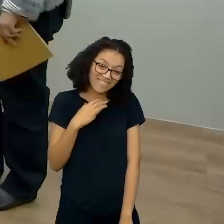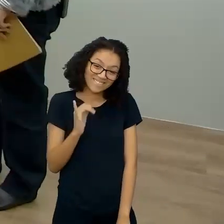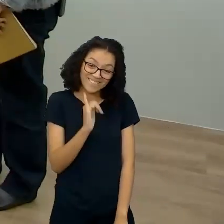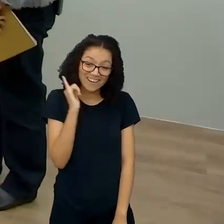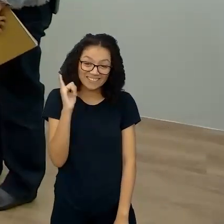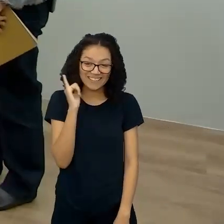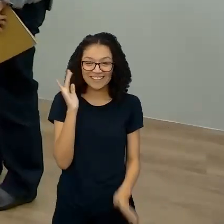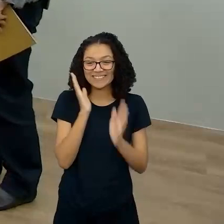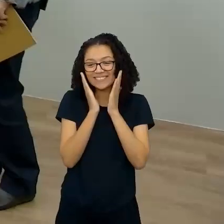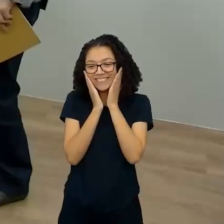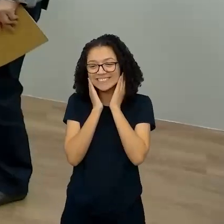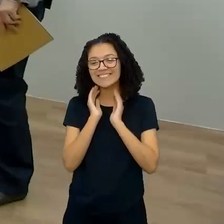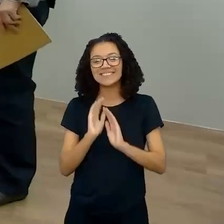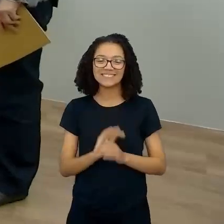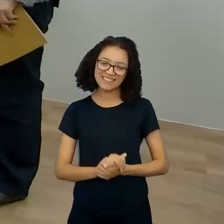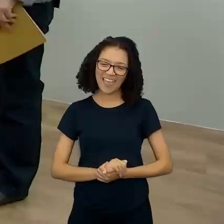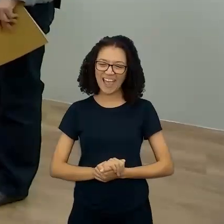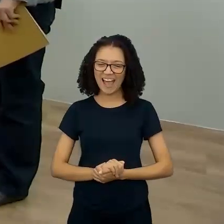sentindo...